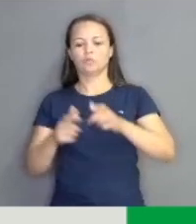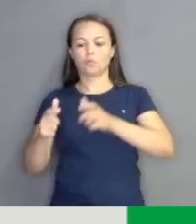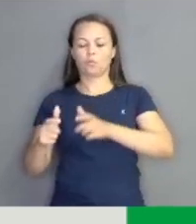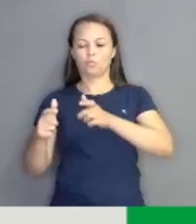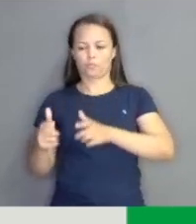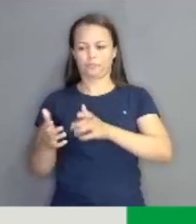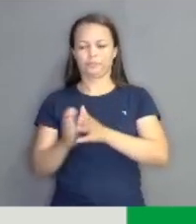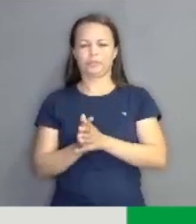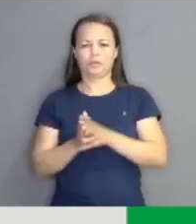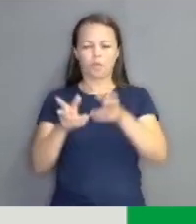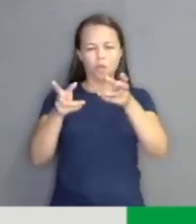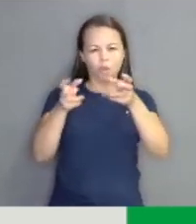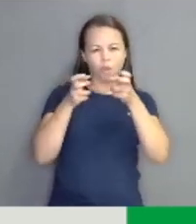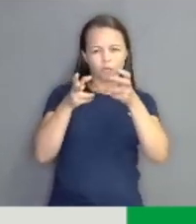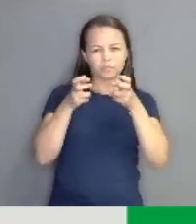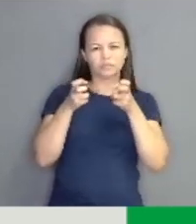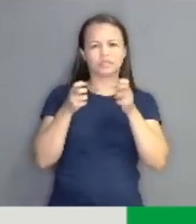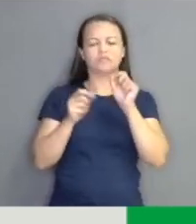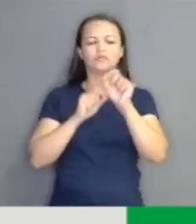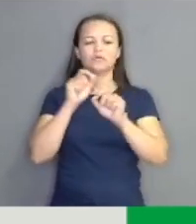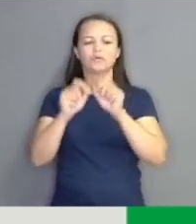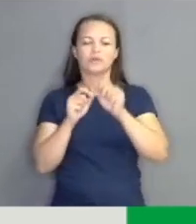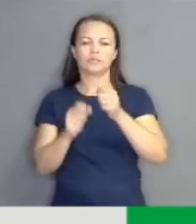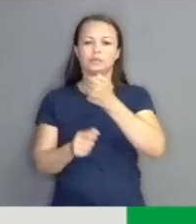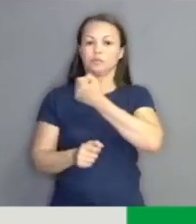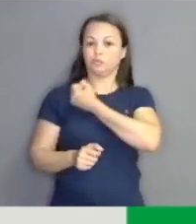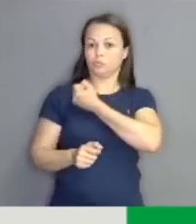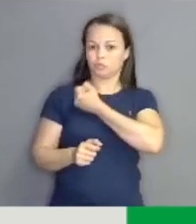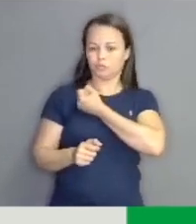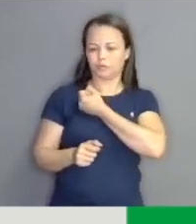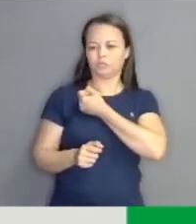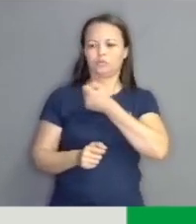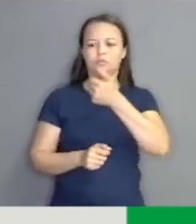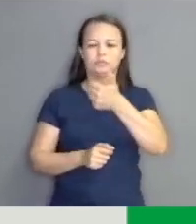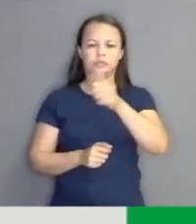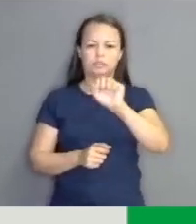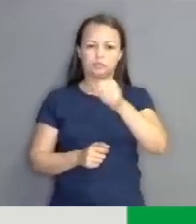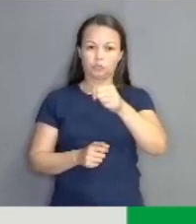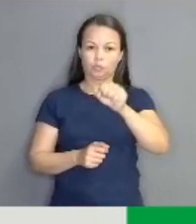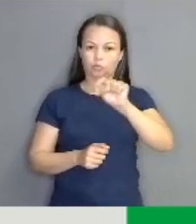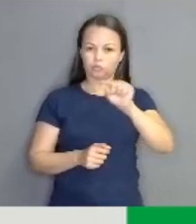que representa cada algarismo do número